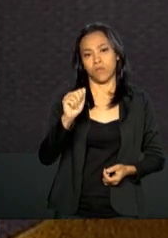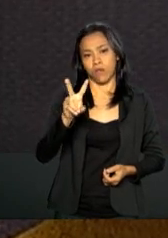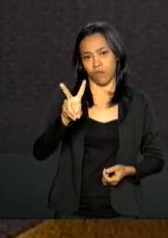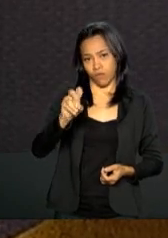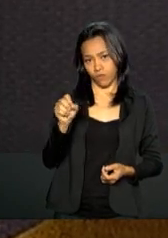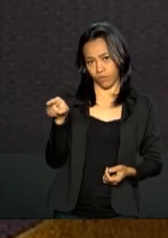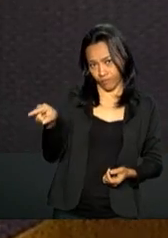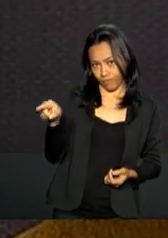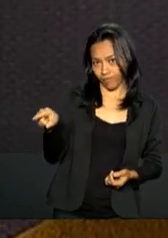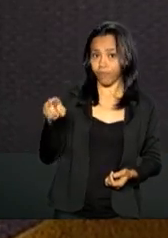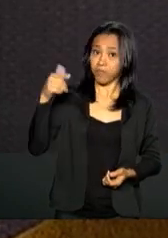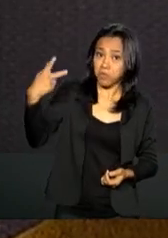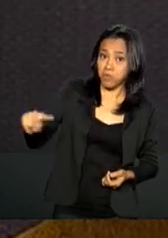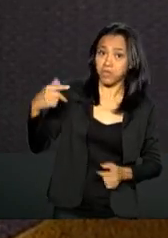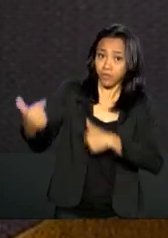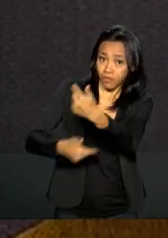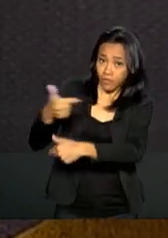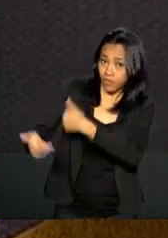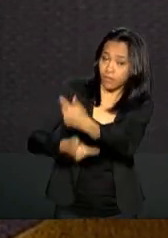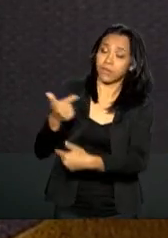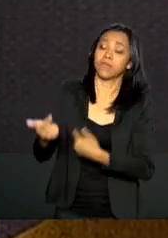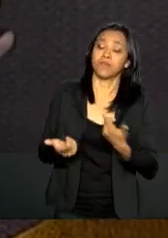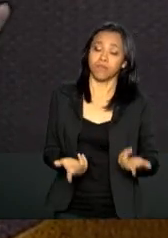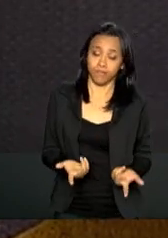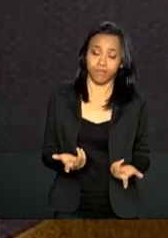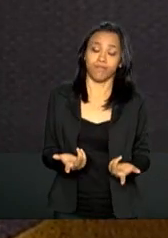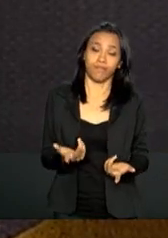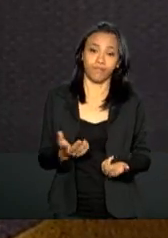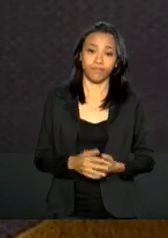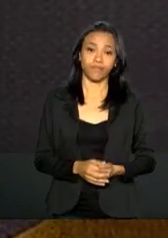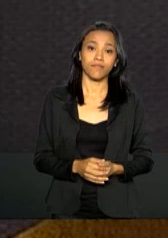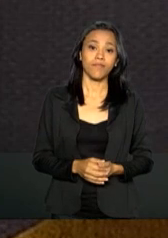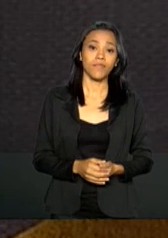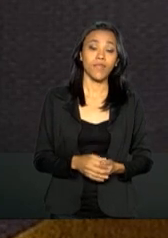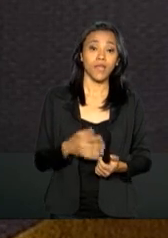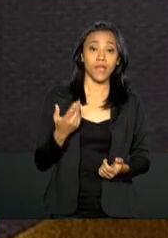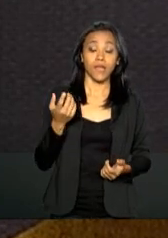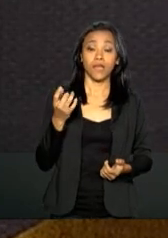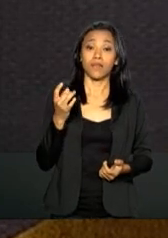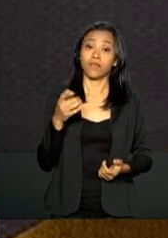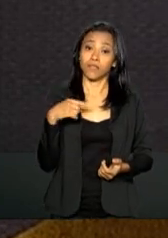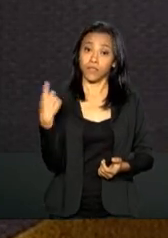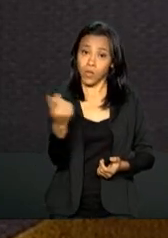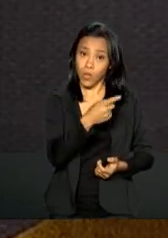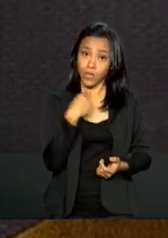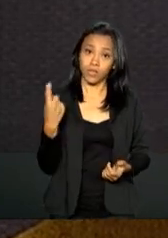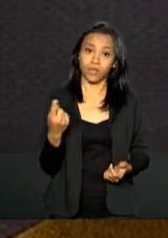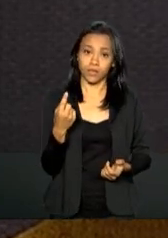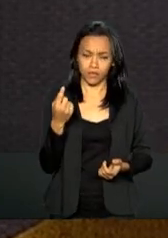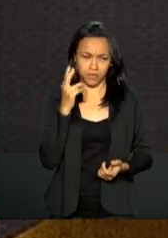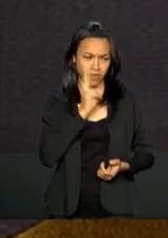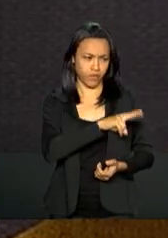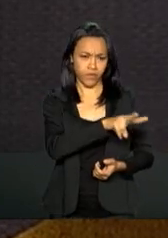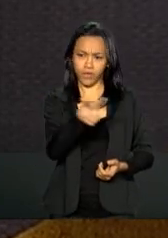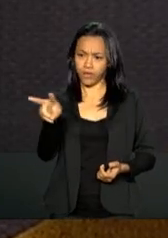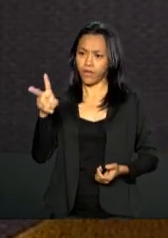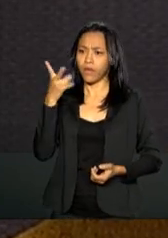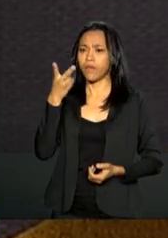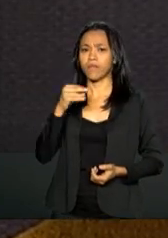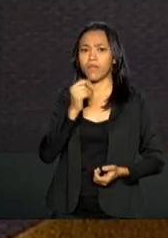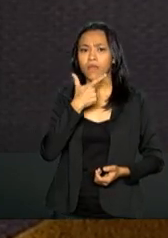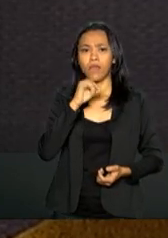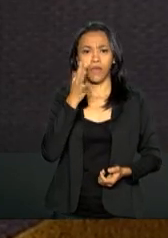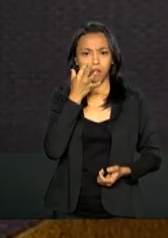ache mas também pelo prestígio que convenhamos basta verificar quem está aqui nesta sala